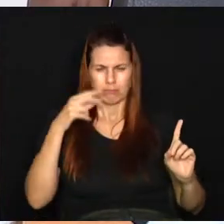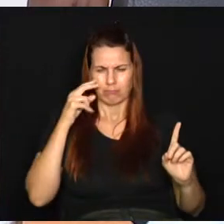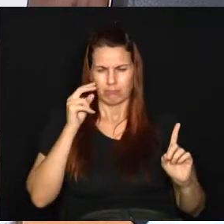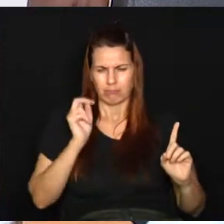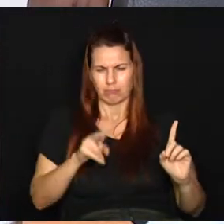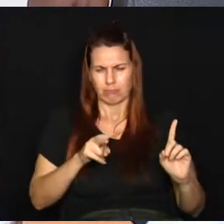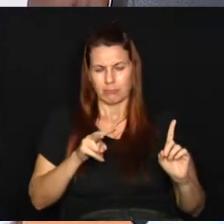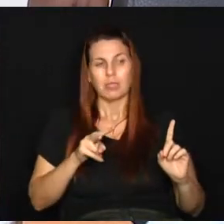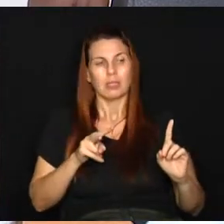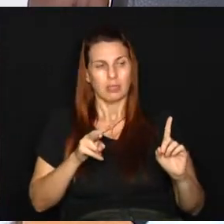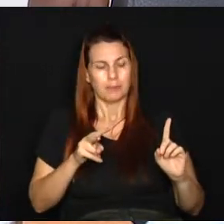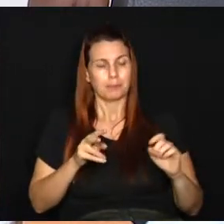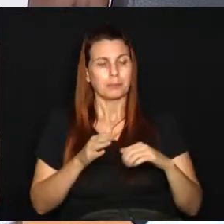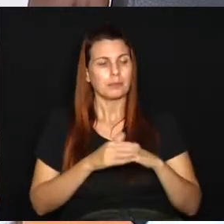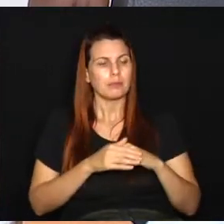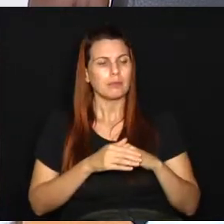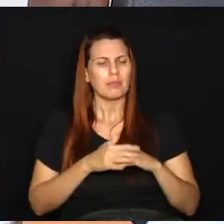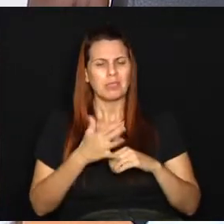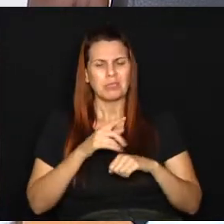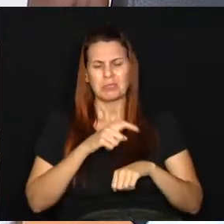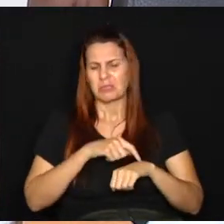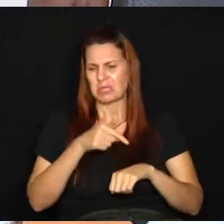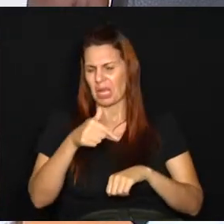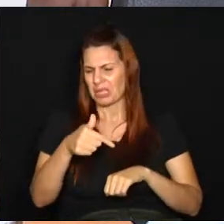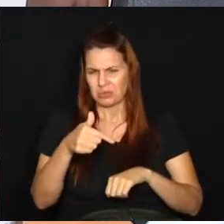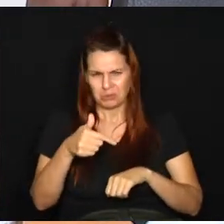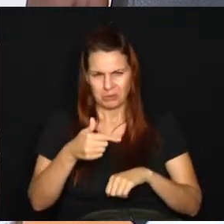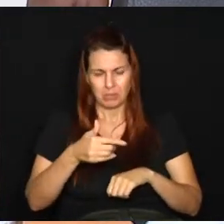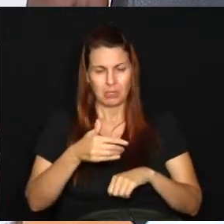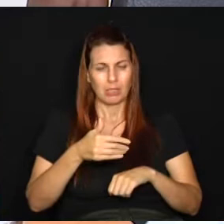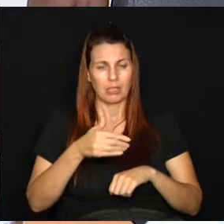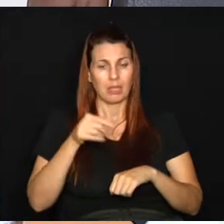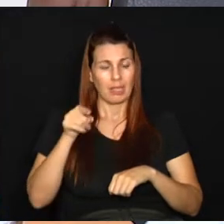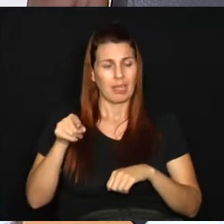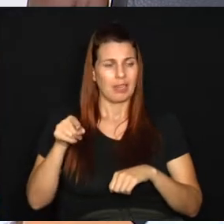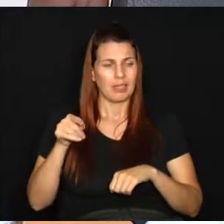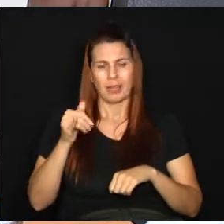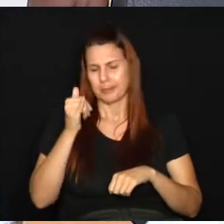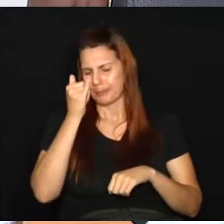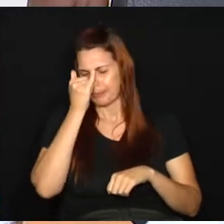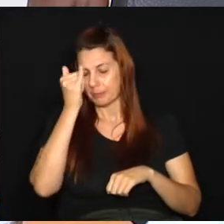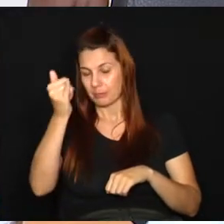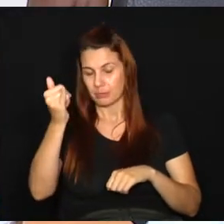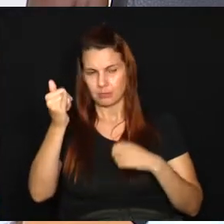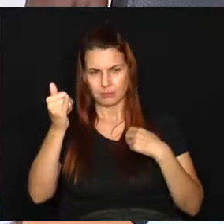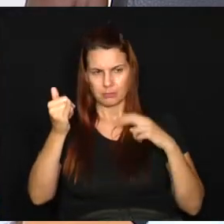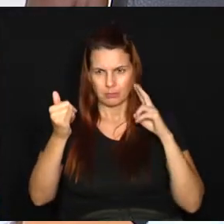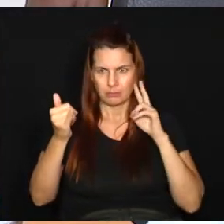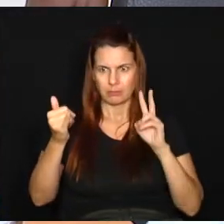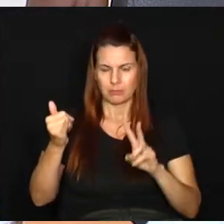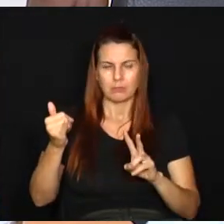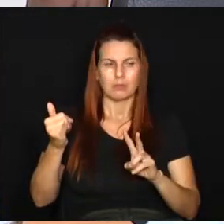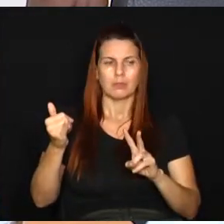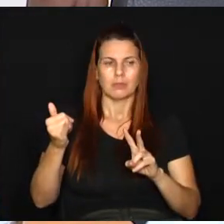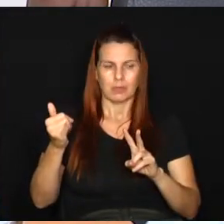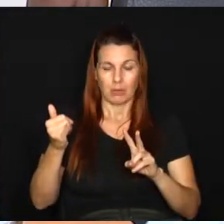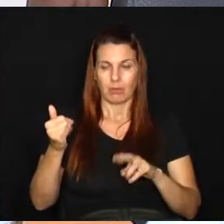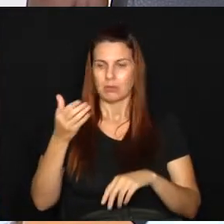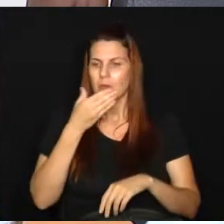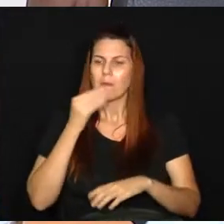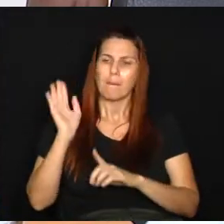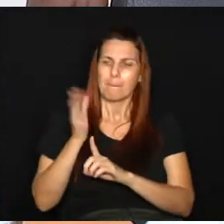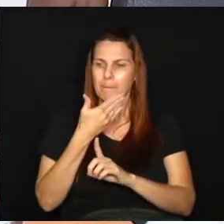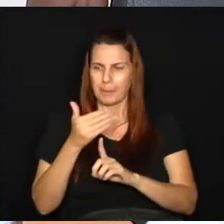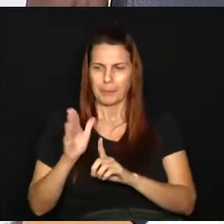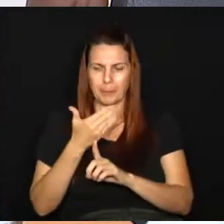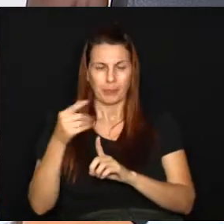gente... Era cedo, era 7 e pouco. E, por azar dele, a gente ia passando bem na hora. Aí ele levou uns telequete